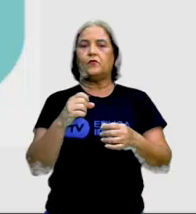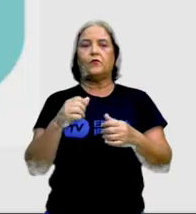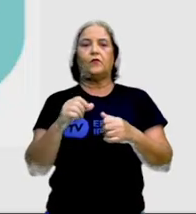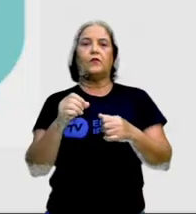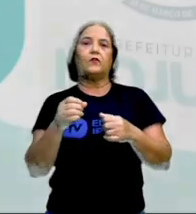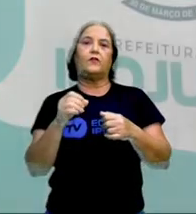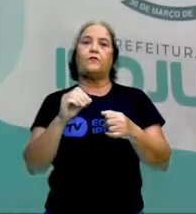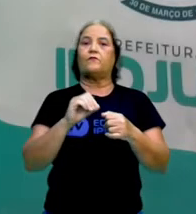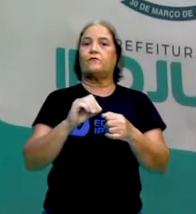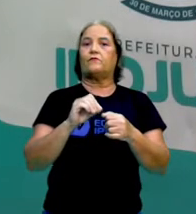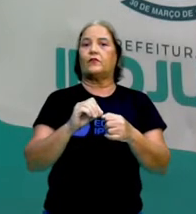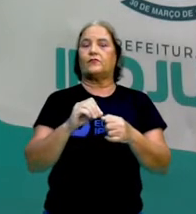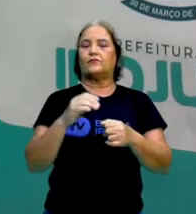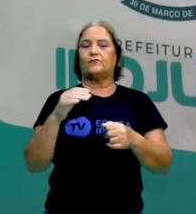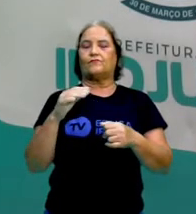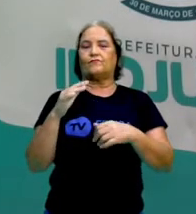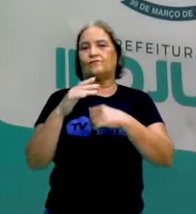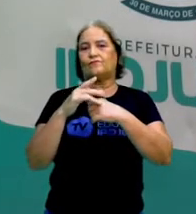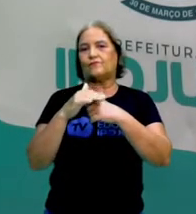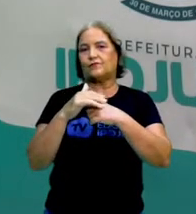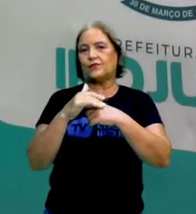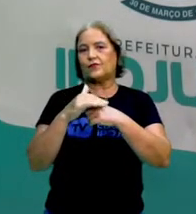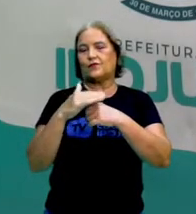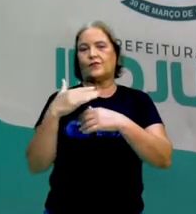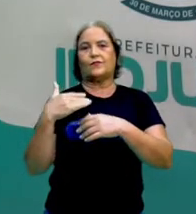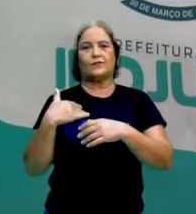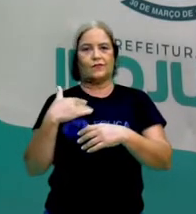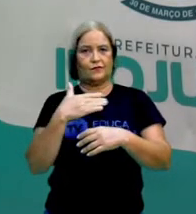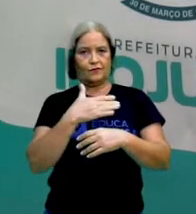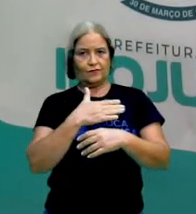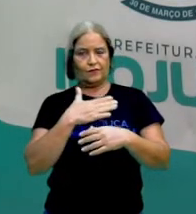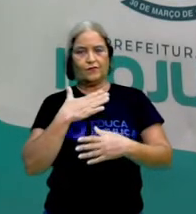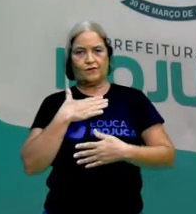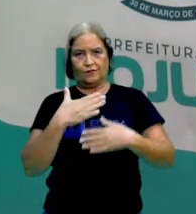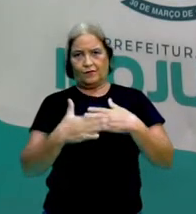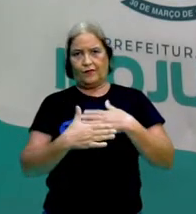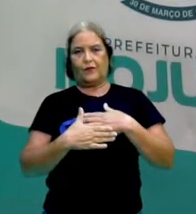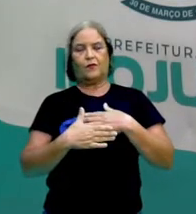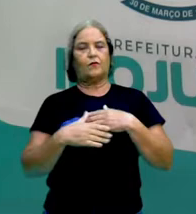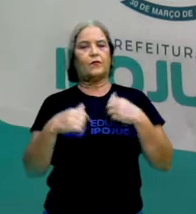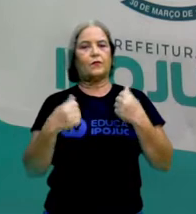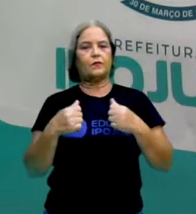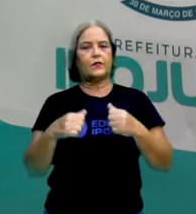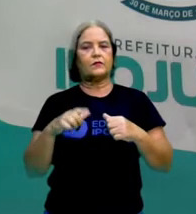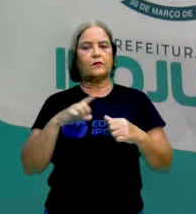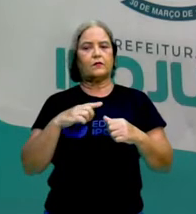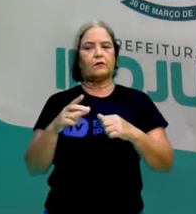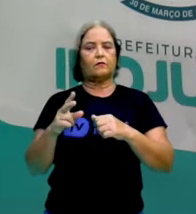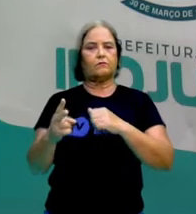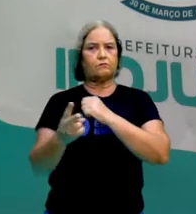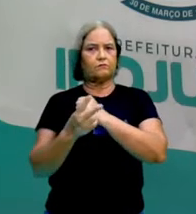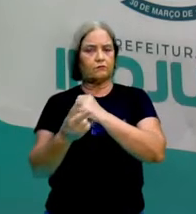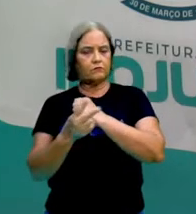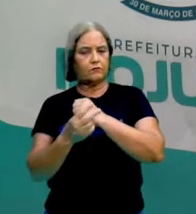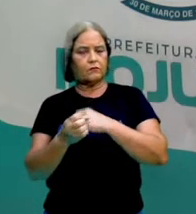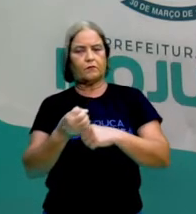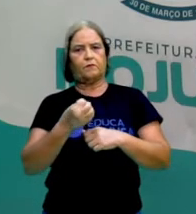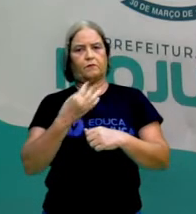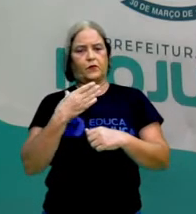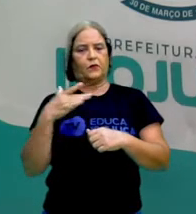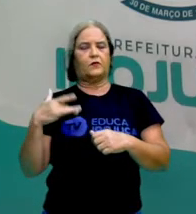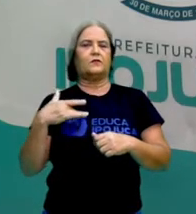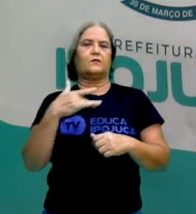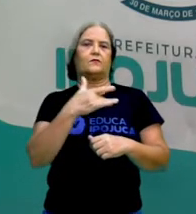algumas atitudes que nós devemos ter constantemente para podermos ter uma boa saúde.